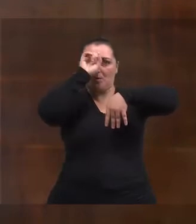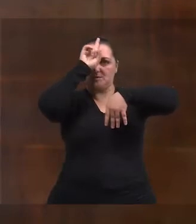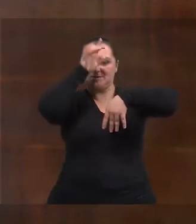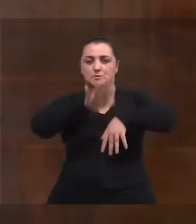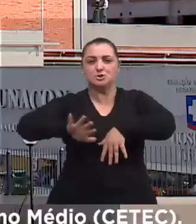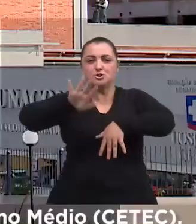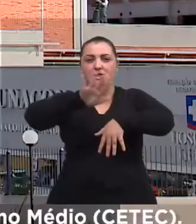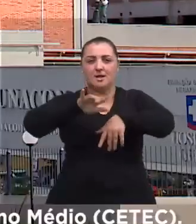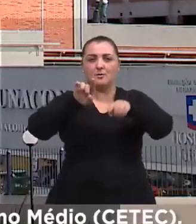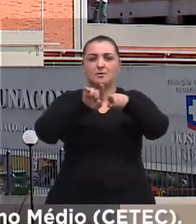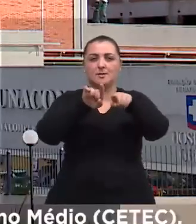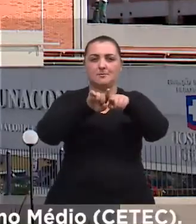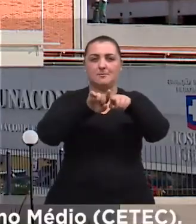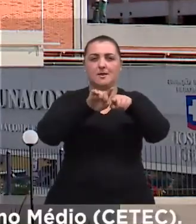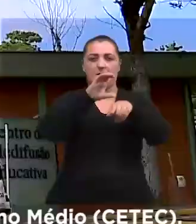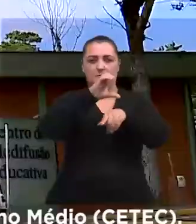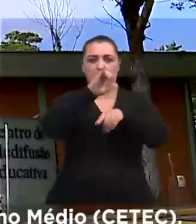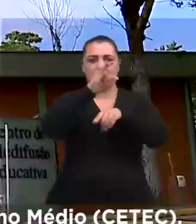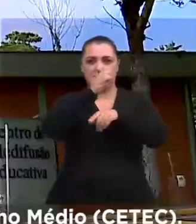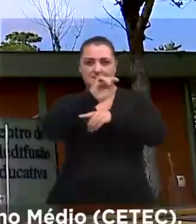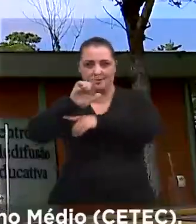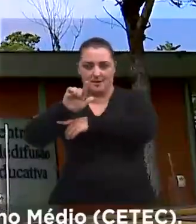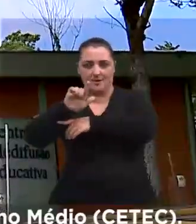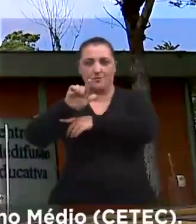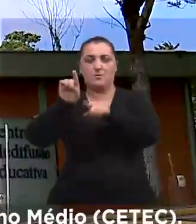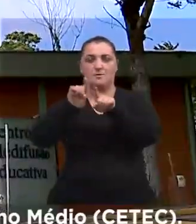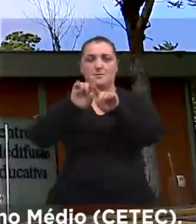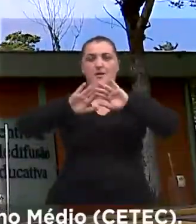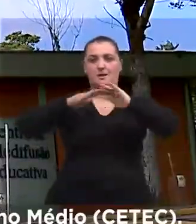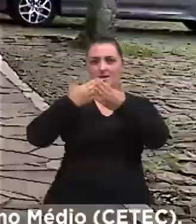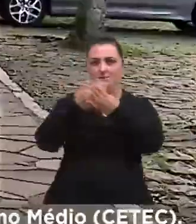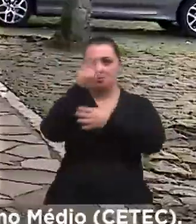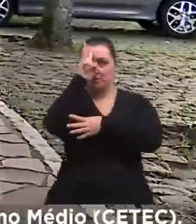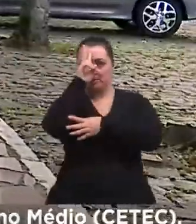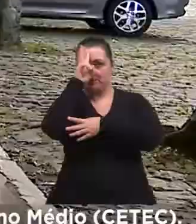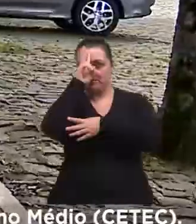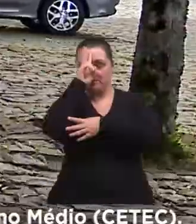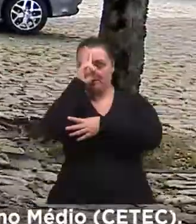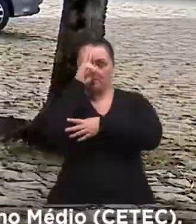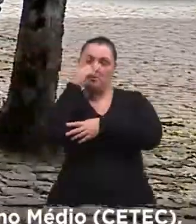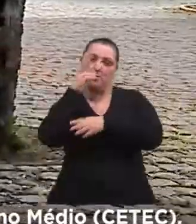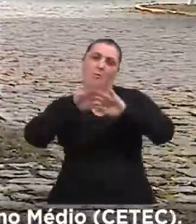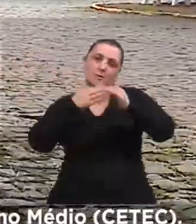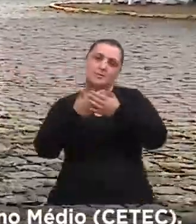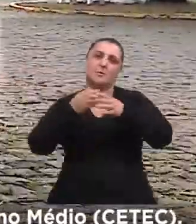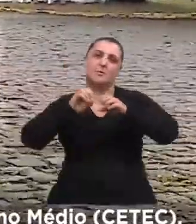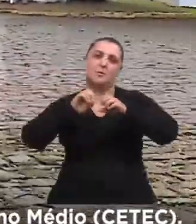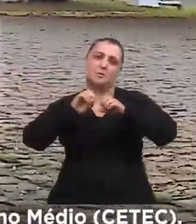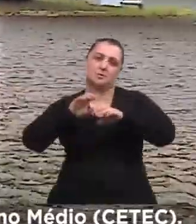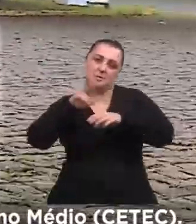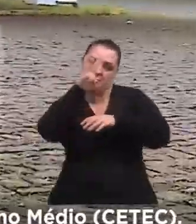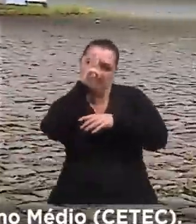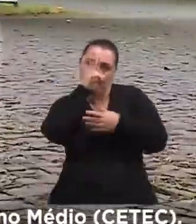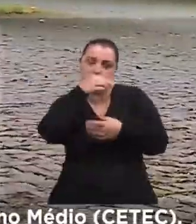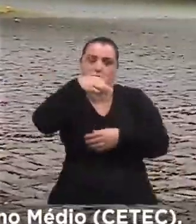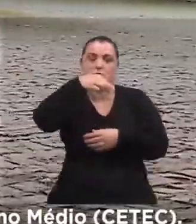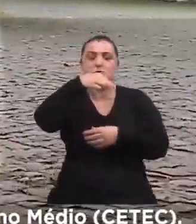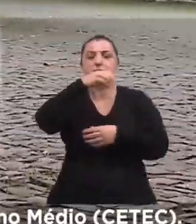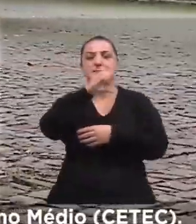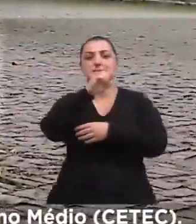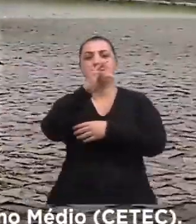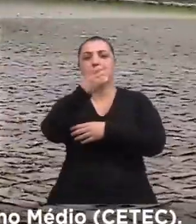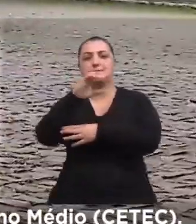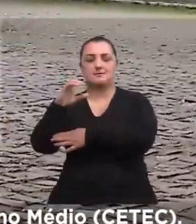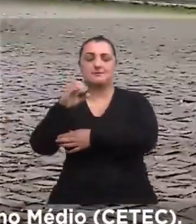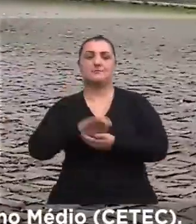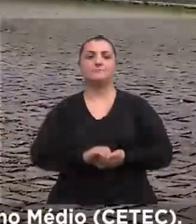outras mantidas, que é o Hospital Geral, o Centro de Telecomunicação e a Escola de Segundo Grau, ou Escola de Ensino Médio,